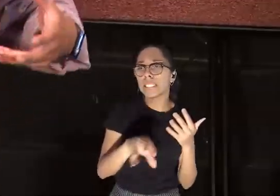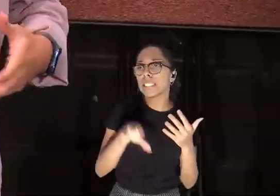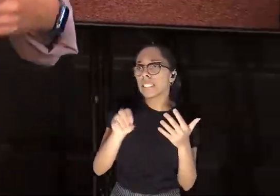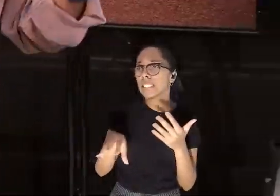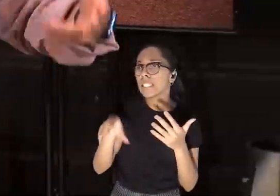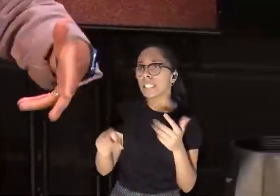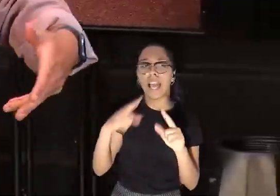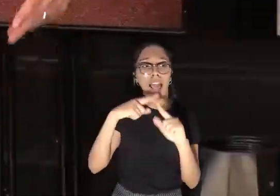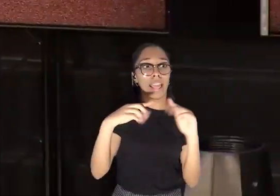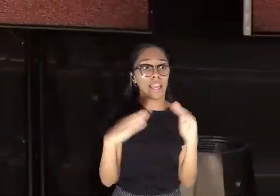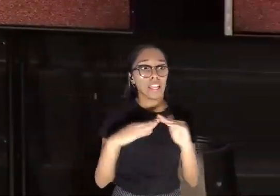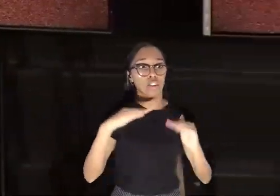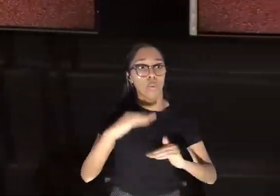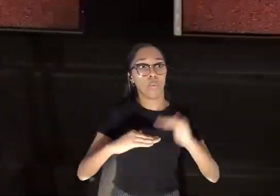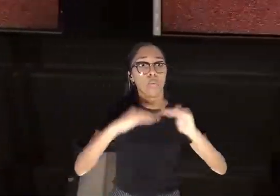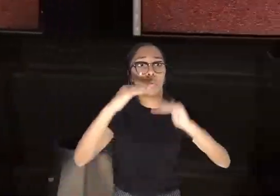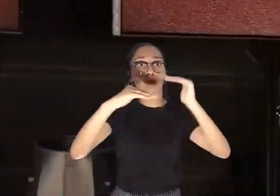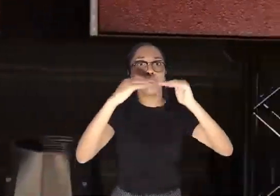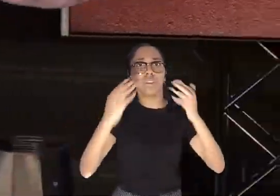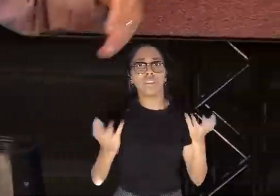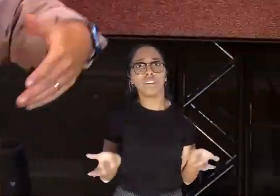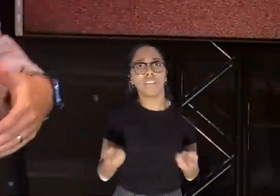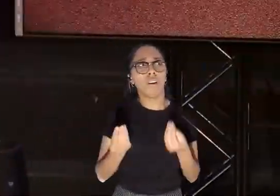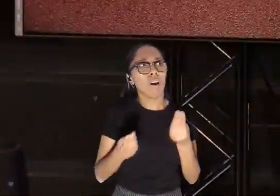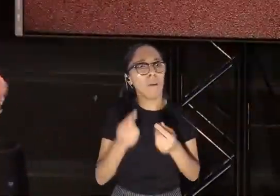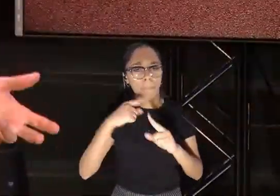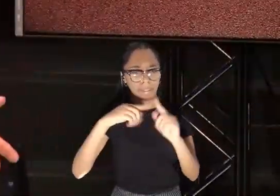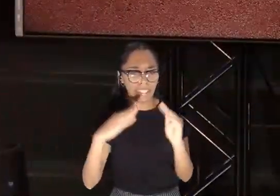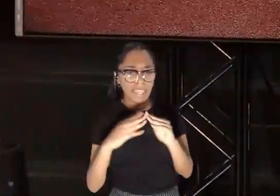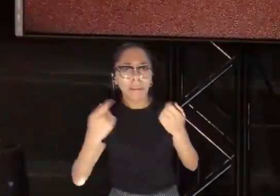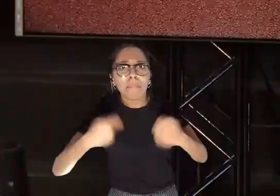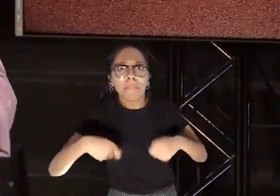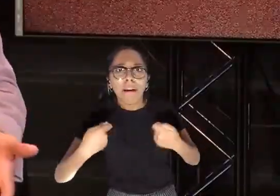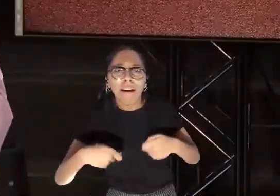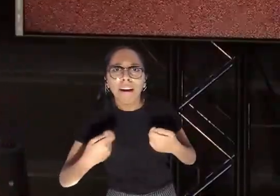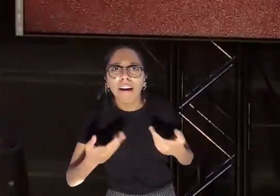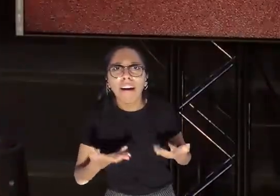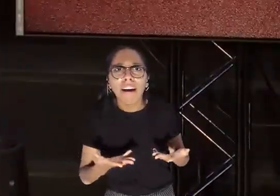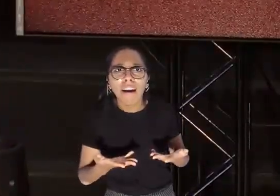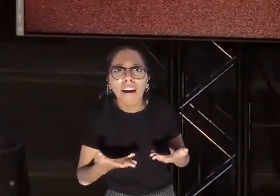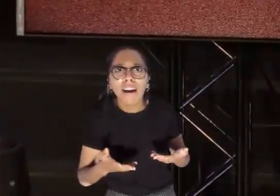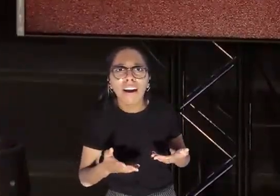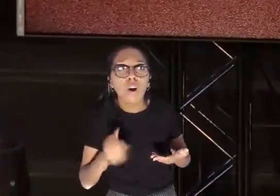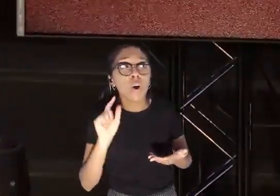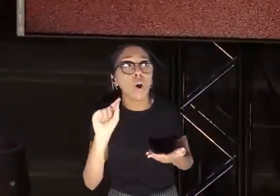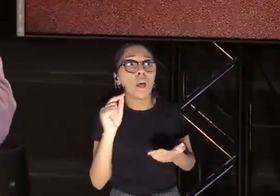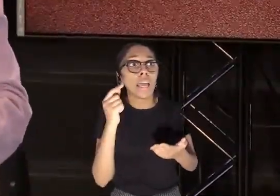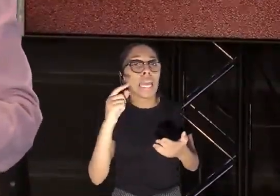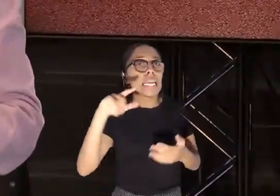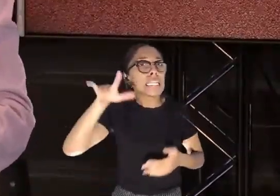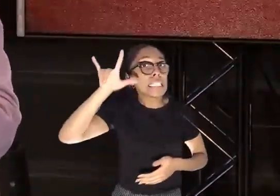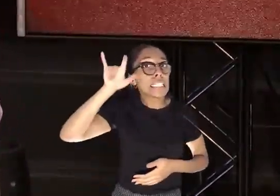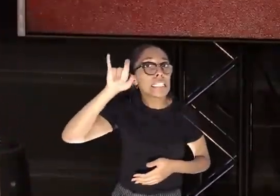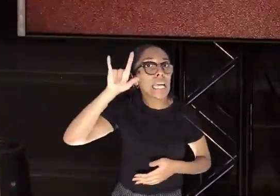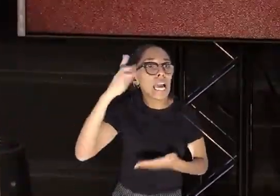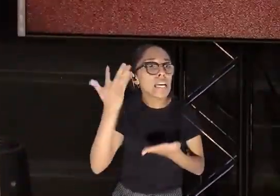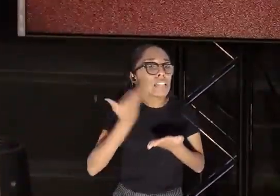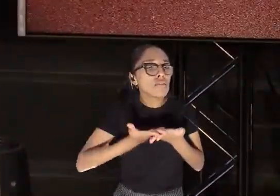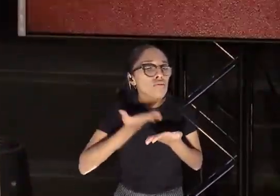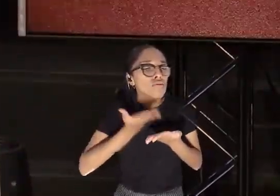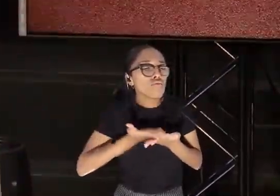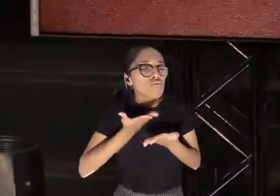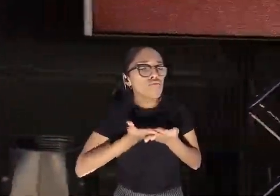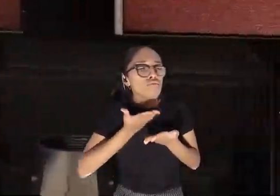precisou ficar fazendo estudo de métrica, engajamento. Na época de Jesus não tinha Instagram, não tinha YouTube, não tinha Facebook. Eu não estou